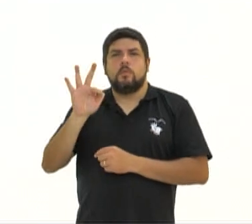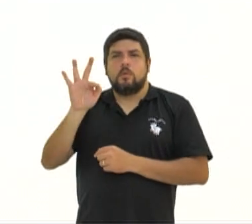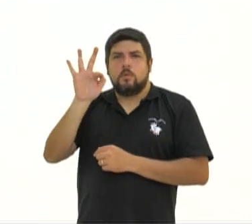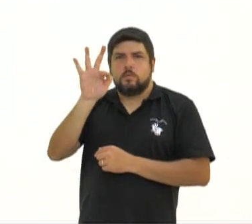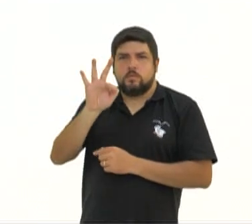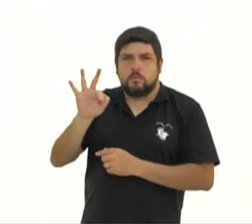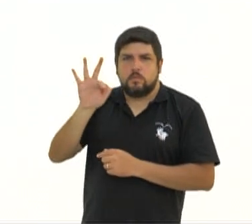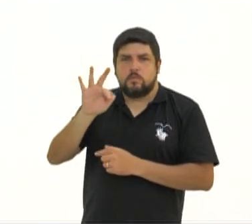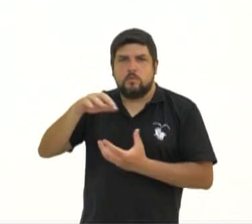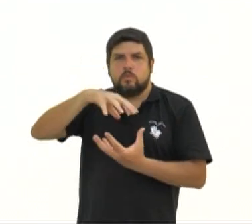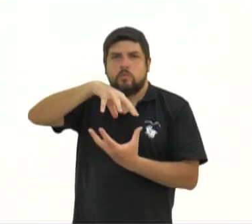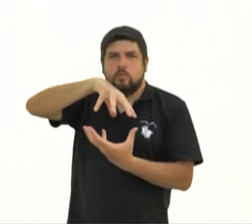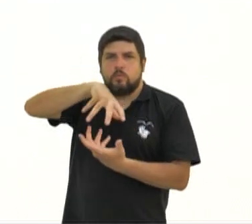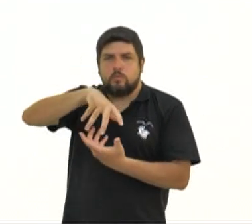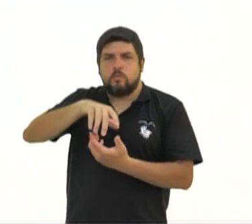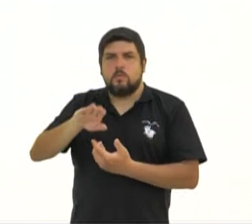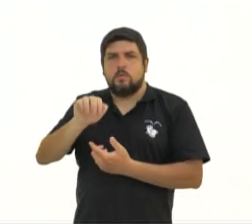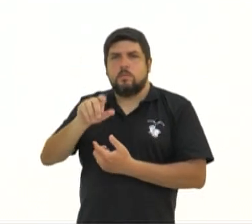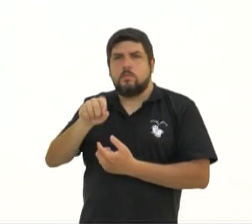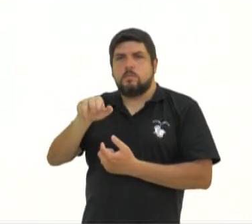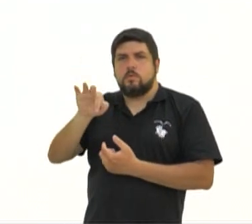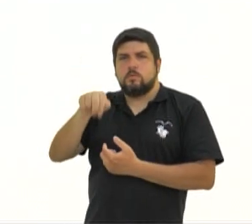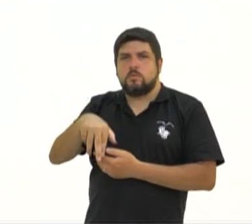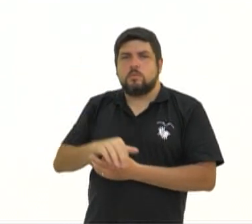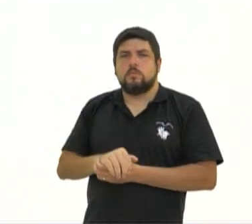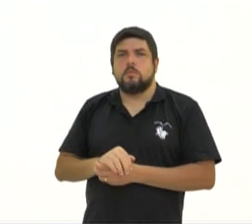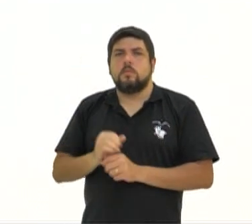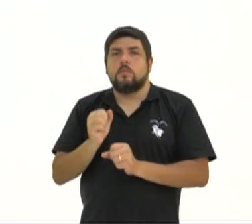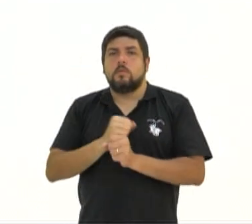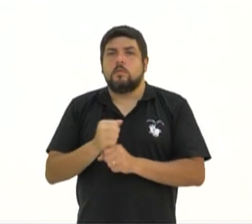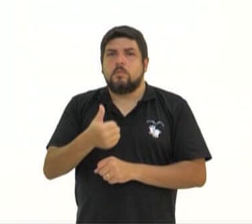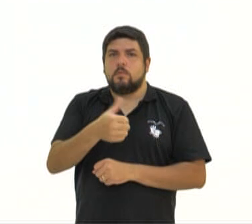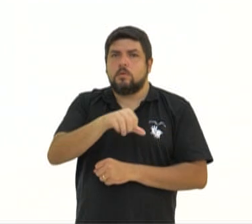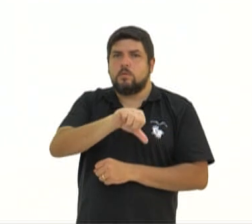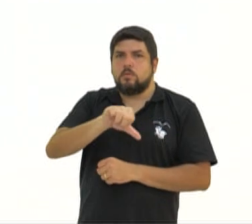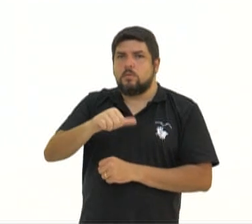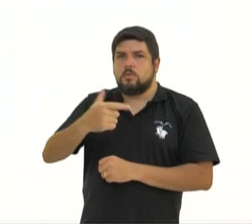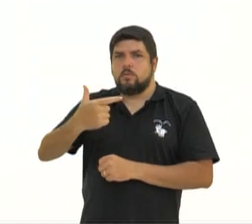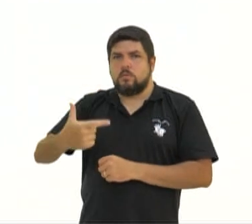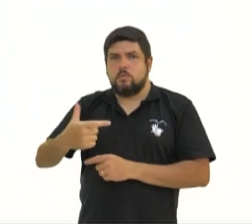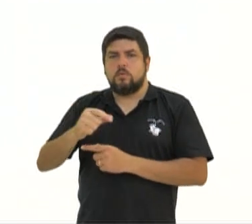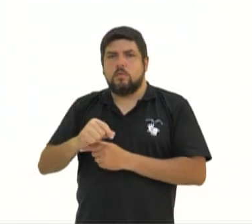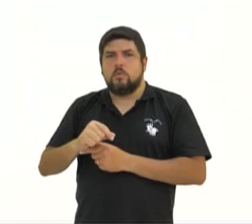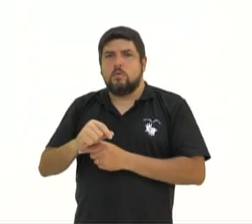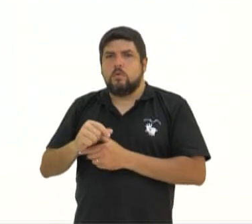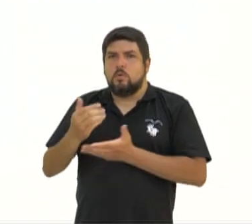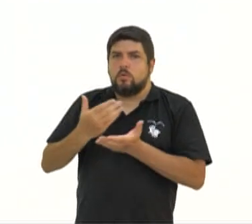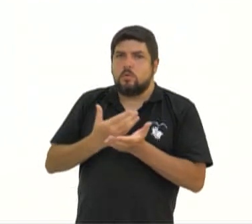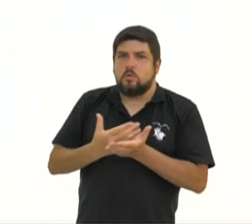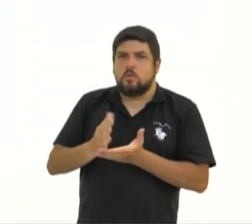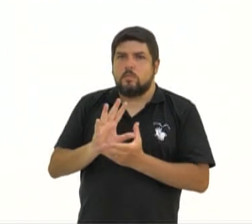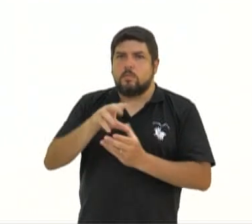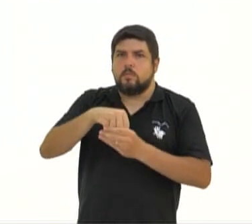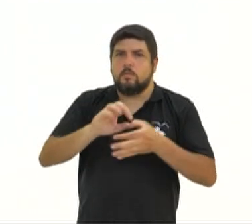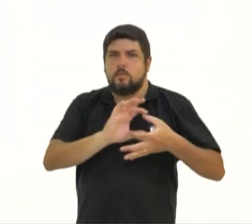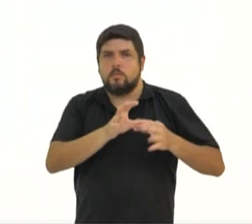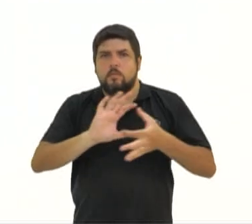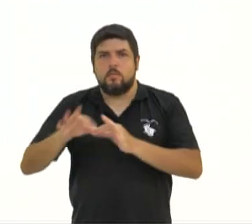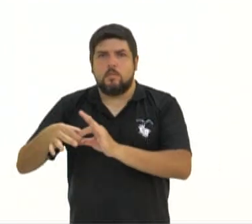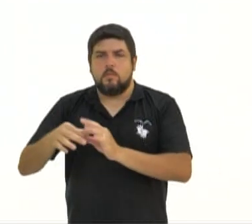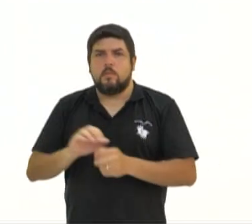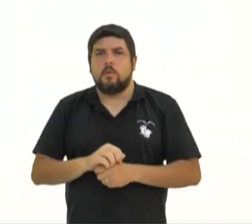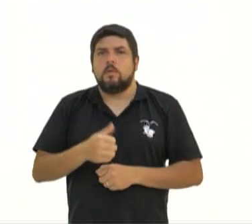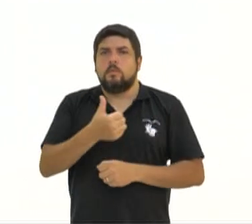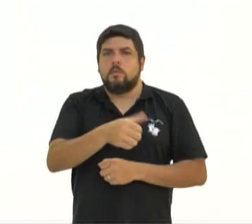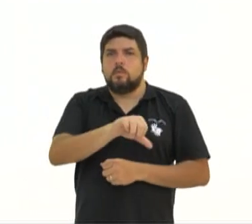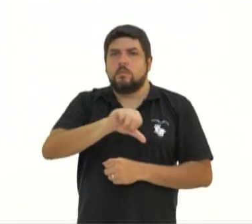de Badminton. Em 1992, o badminton entra para as Olimpíadas, né? E em 1993 é